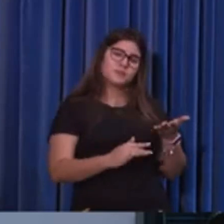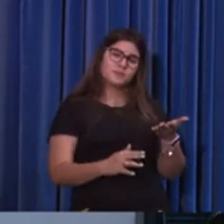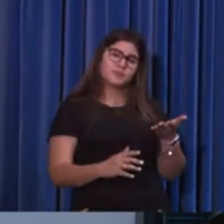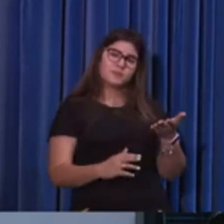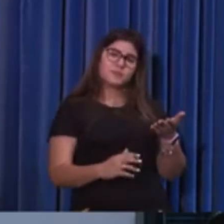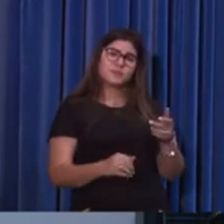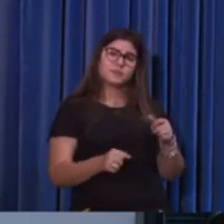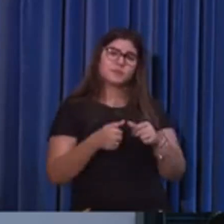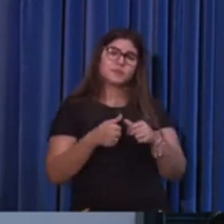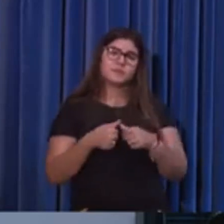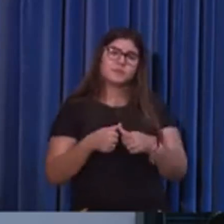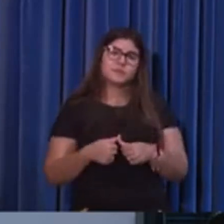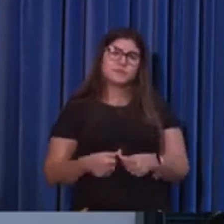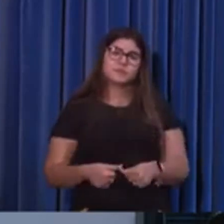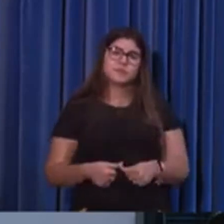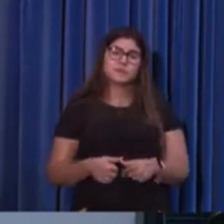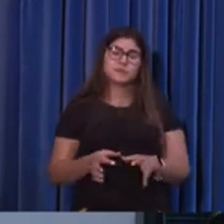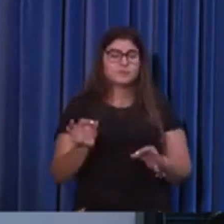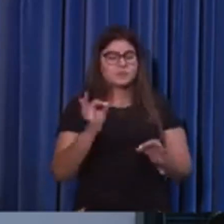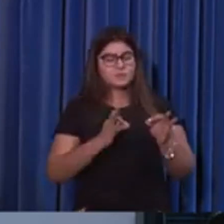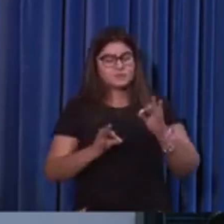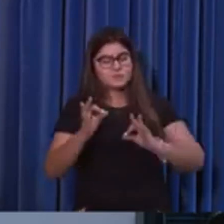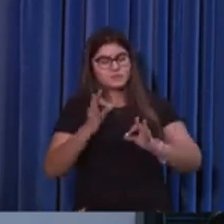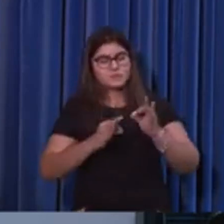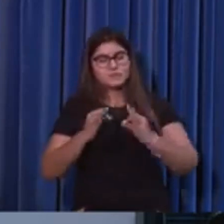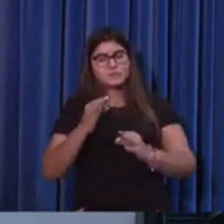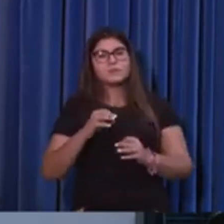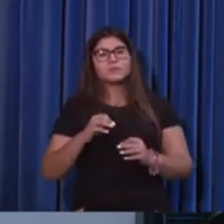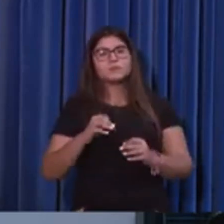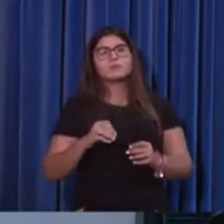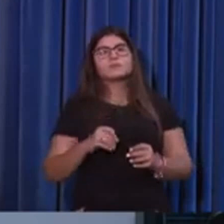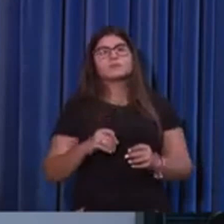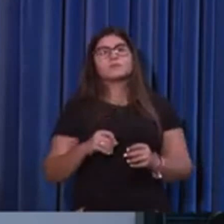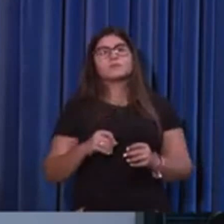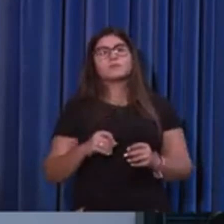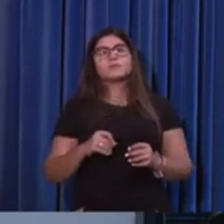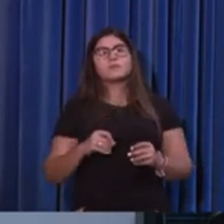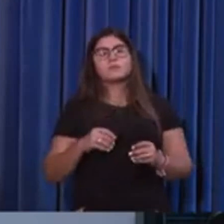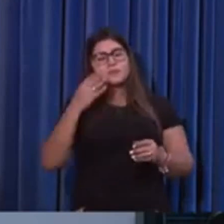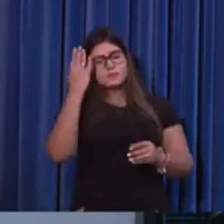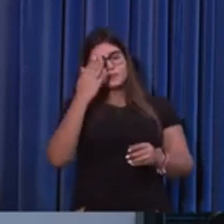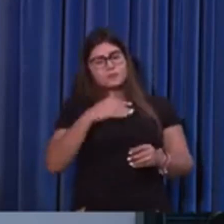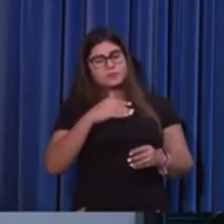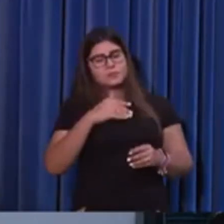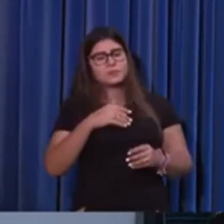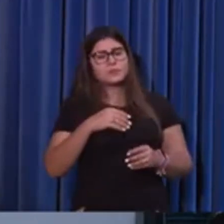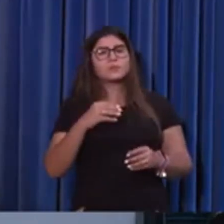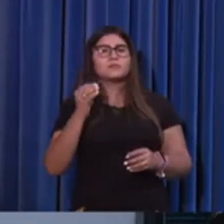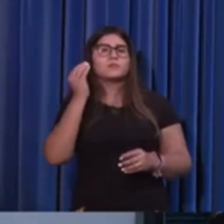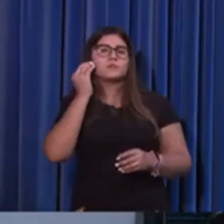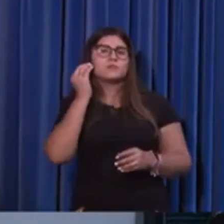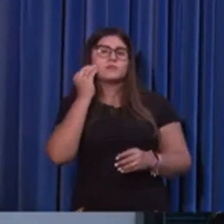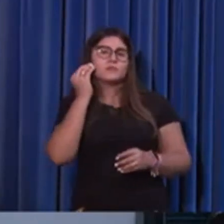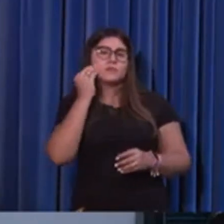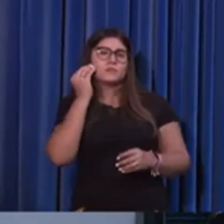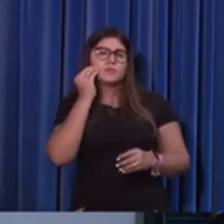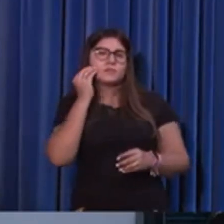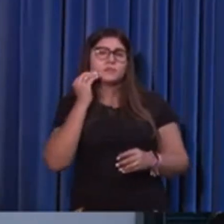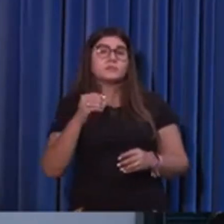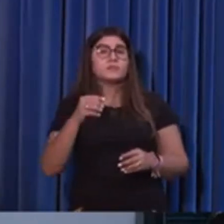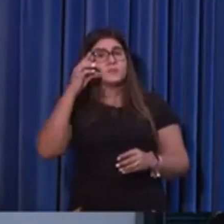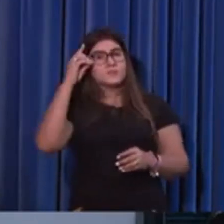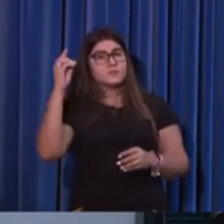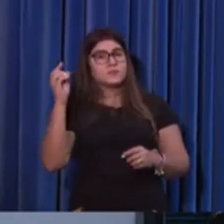Ele está nos polindo com provações e testes. E um dia em glória brilharemos